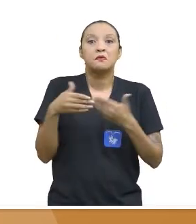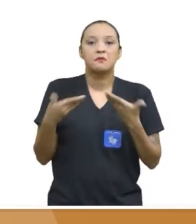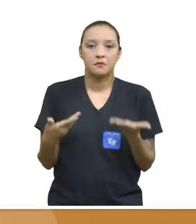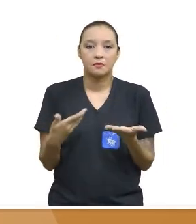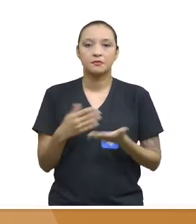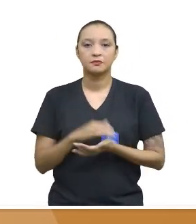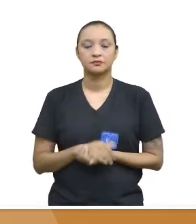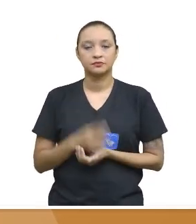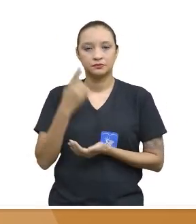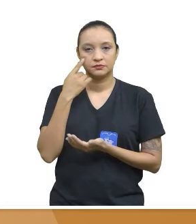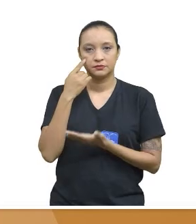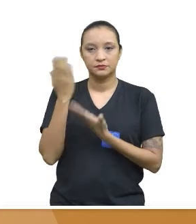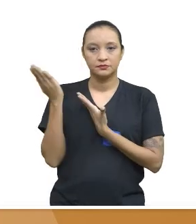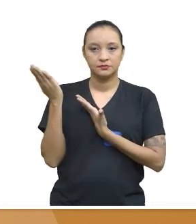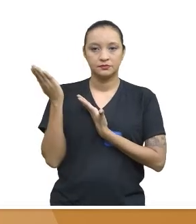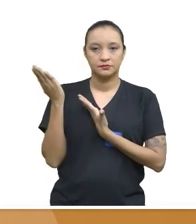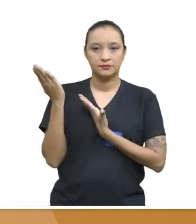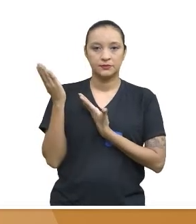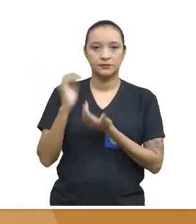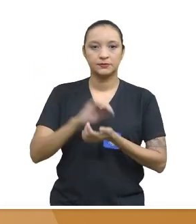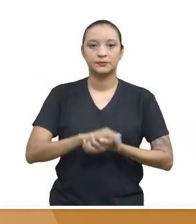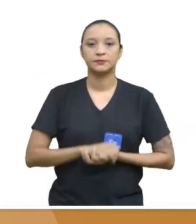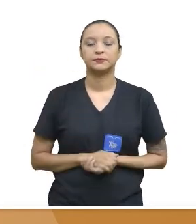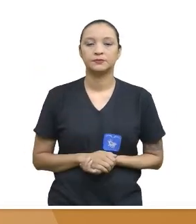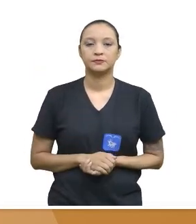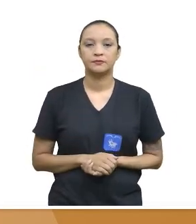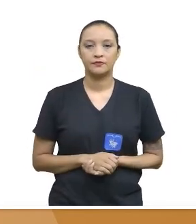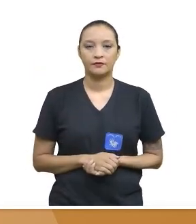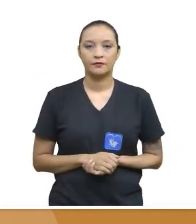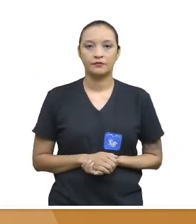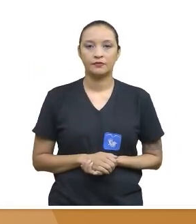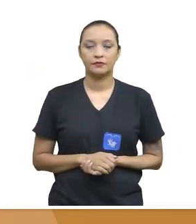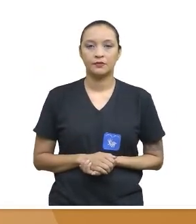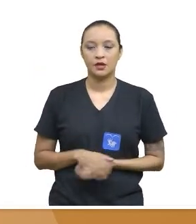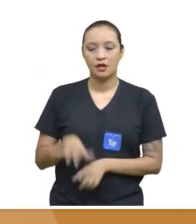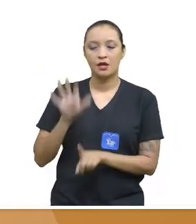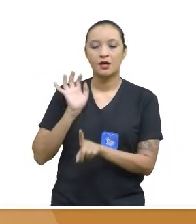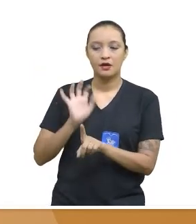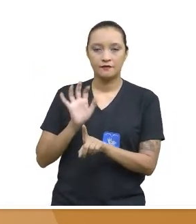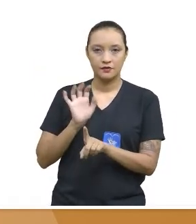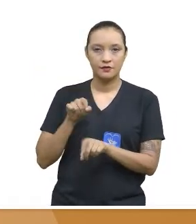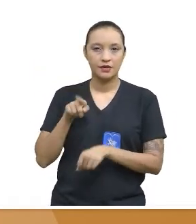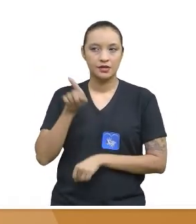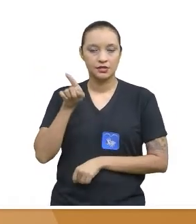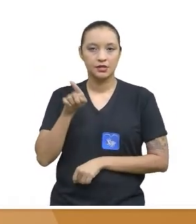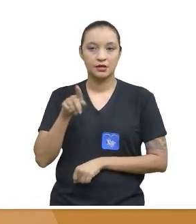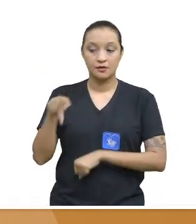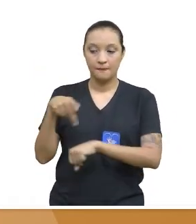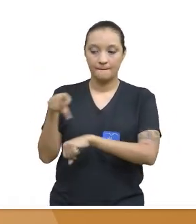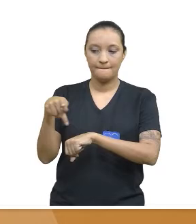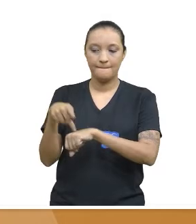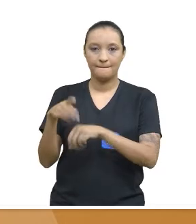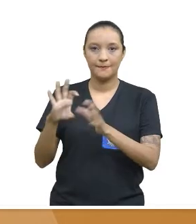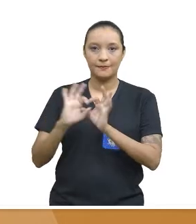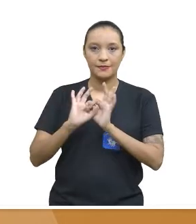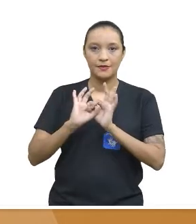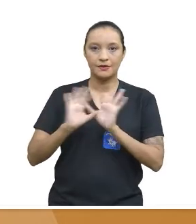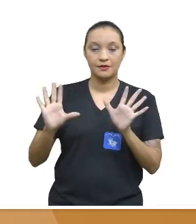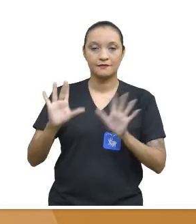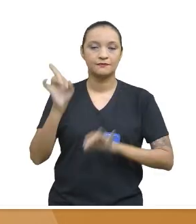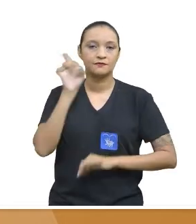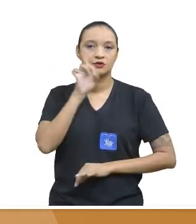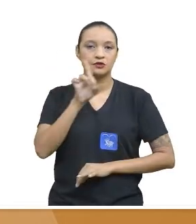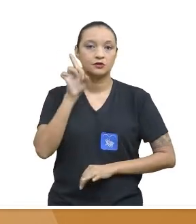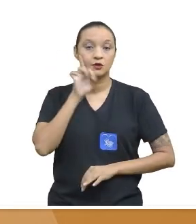o poderoso movimento que deu origem ao país, o primeiro país independente da América, que é os Estados